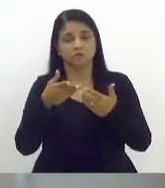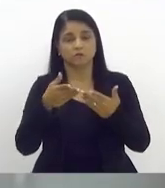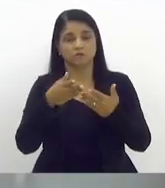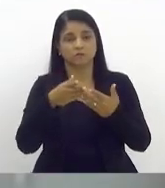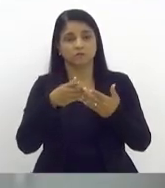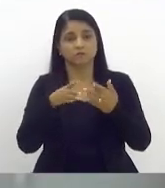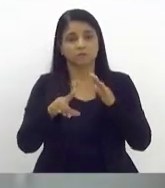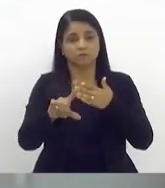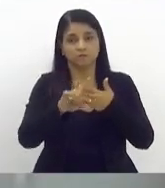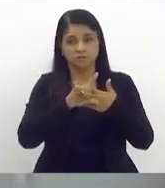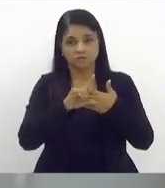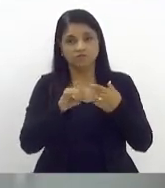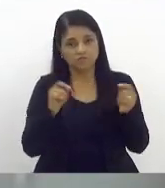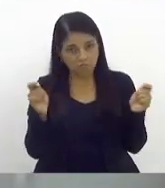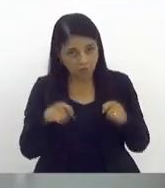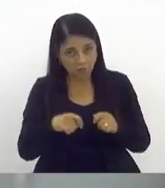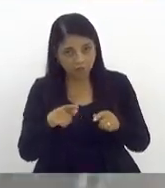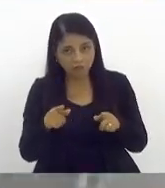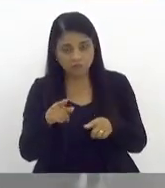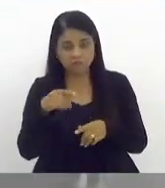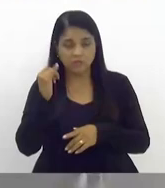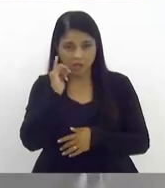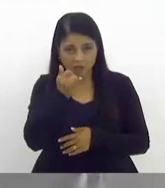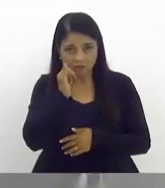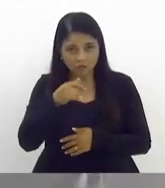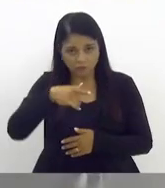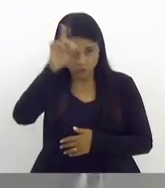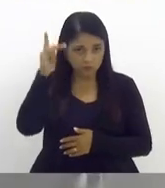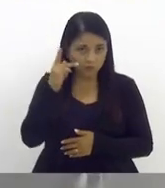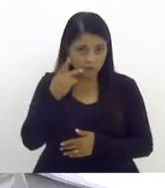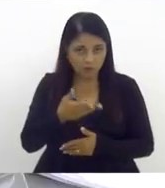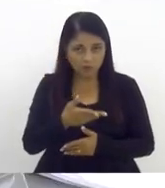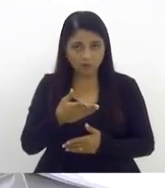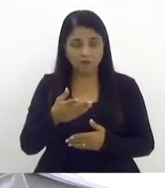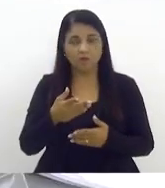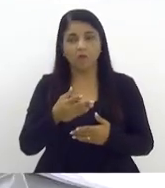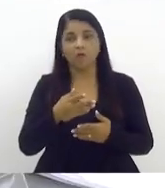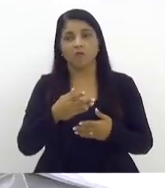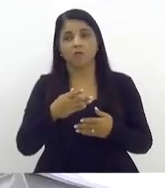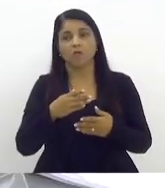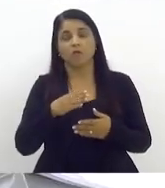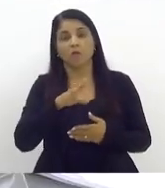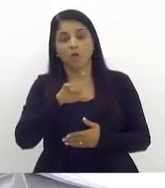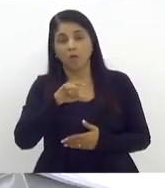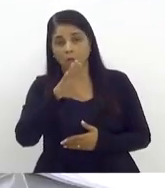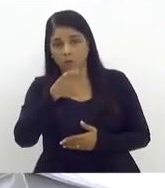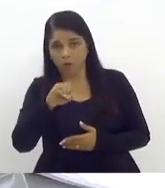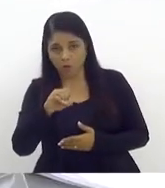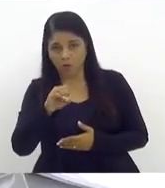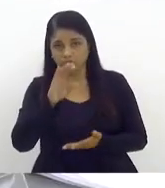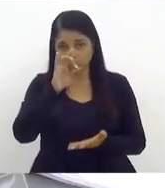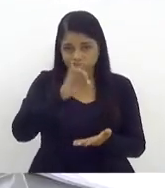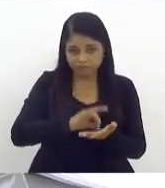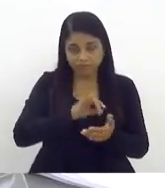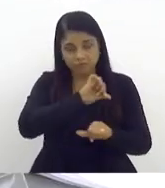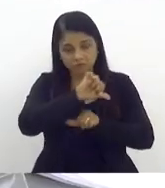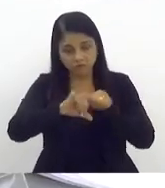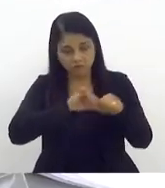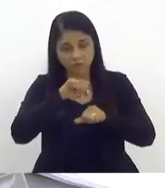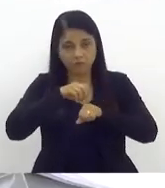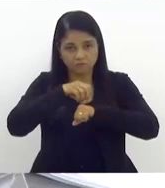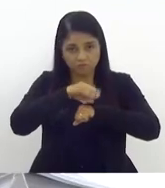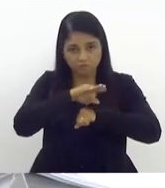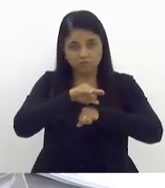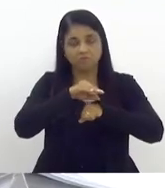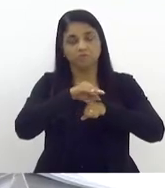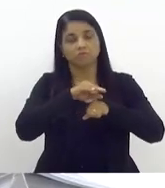designar o deputado Luiz Paulo para relator? Exatamente. E a gente vota, ainda que em bloco, mas o parecer original do deputado Luiz Paulo, que é pela transformação e indicação legislativa